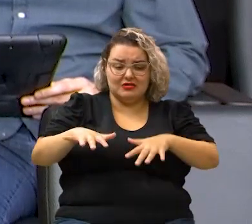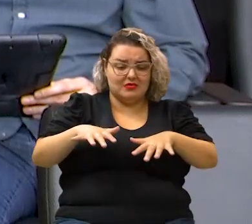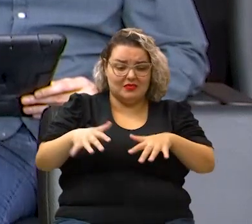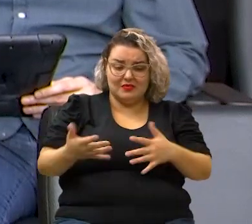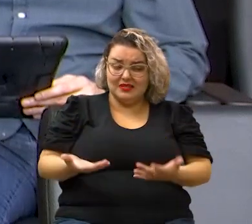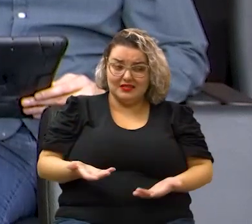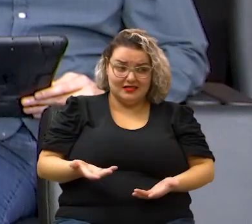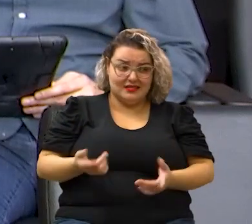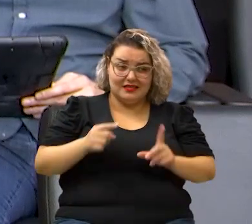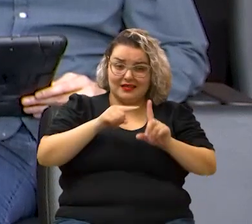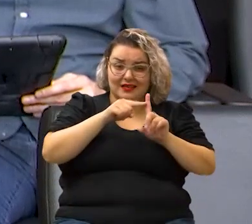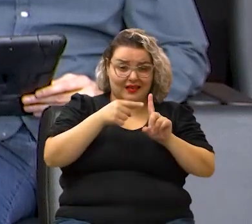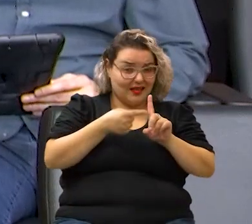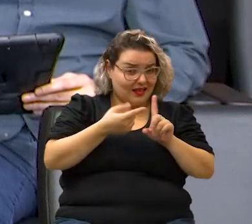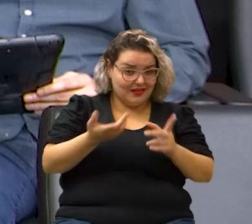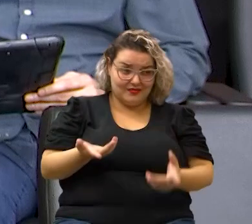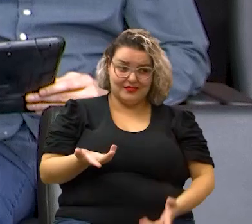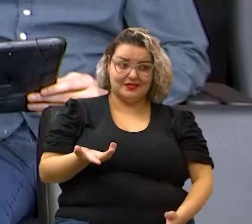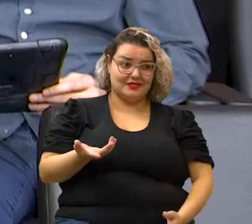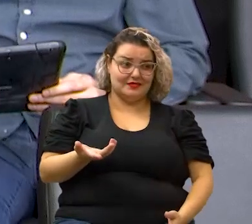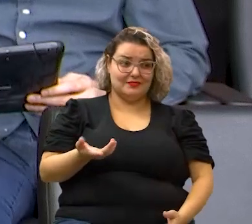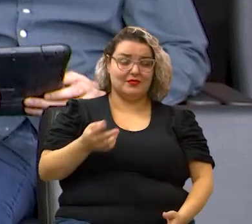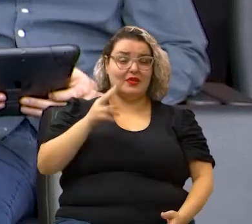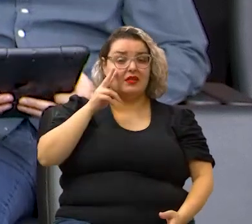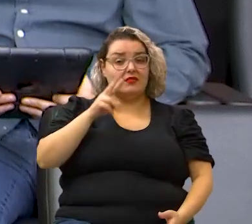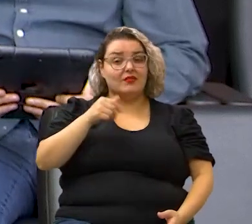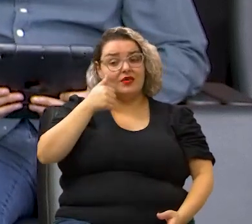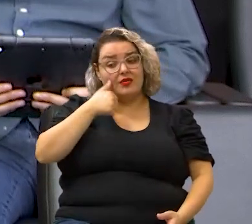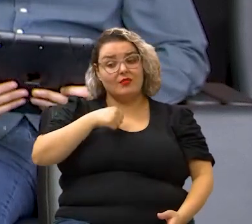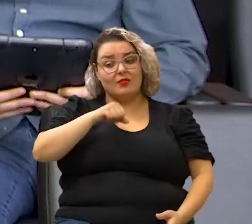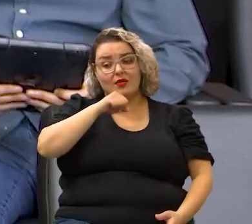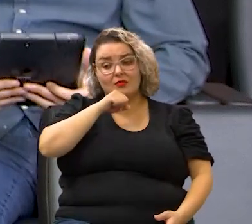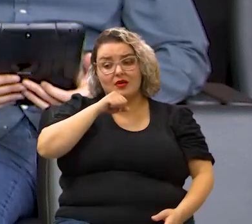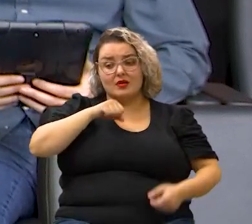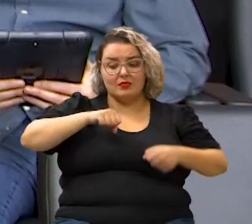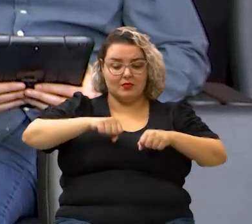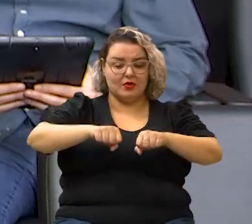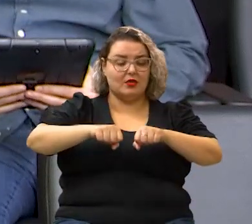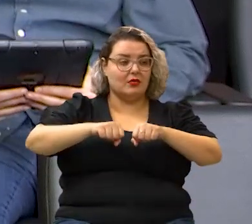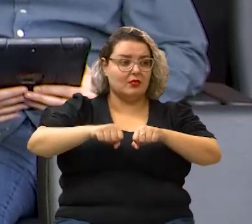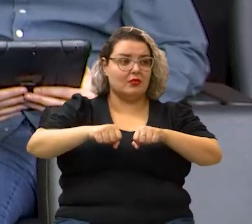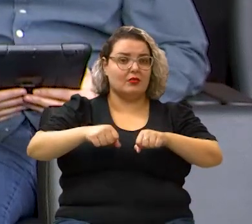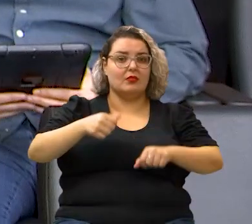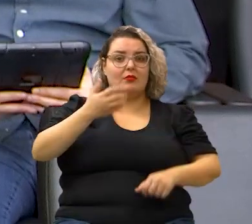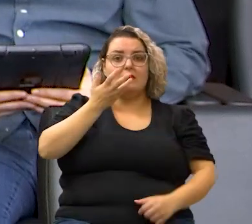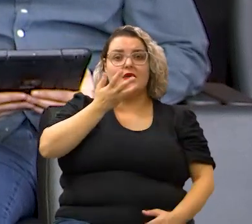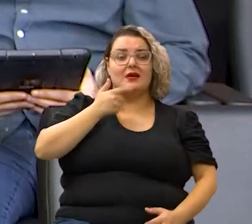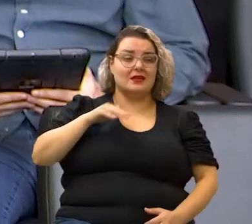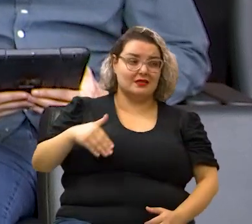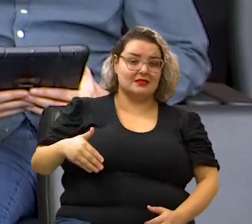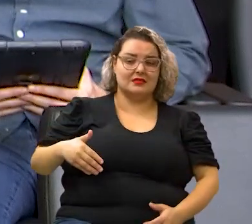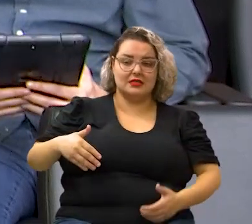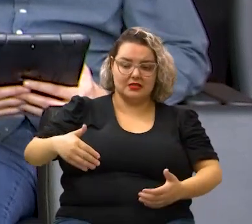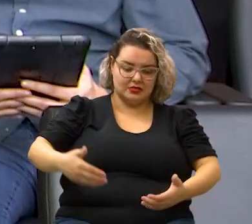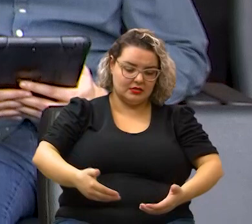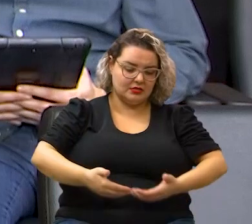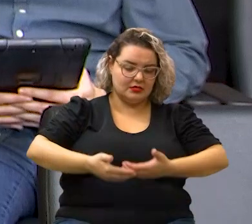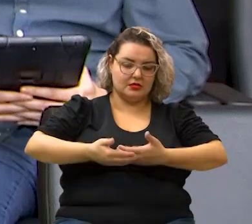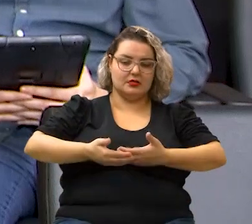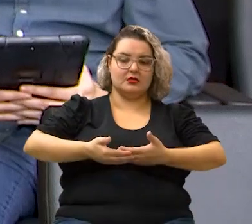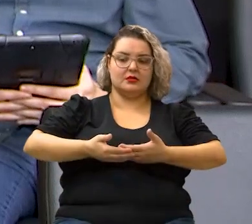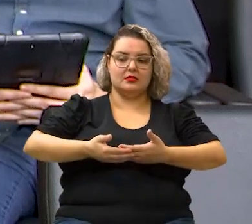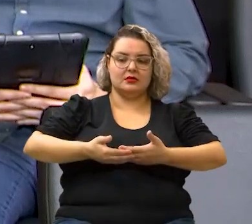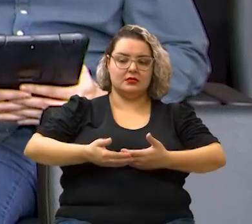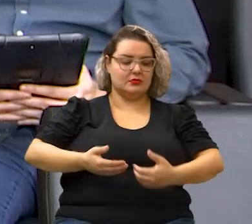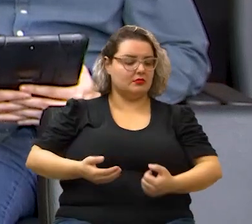se movimentar, né? Eu cheguei a ver uma mãe com um carrinho de bebê com uma criança, tirando o bebê do